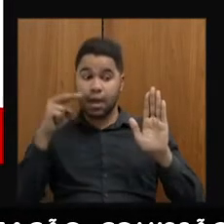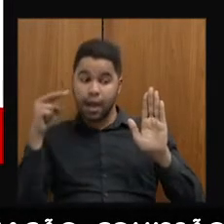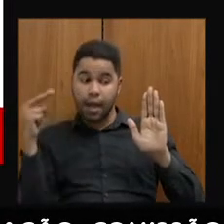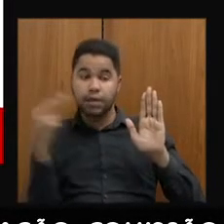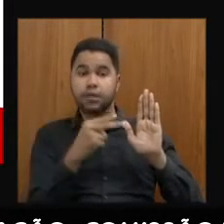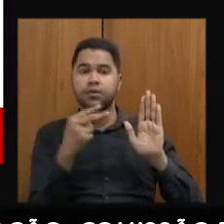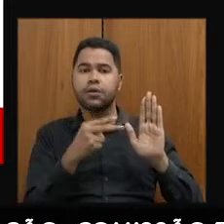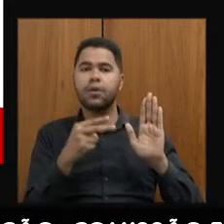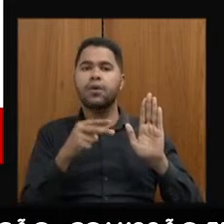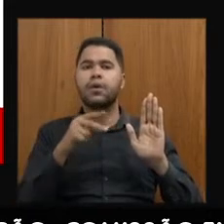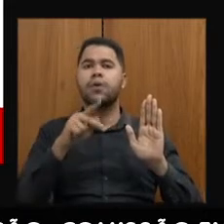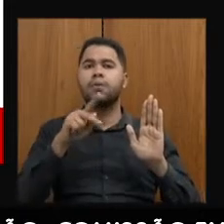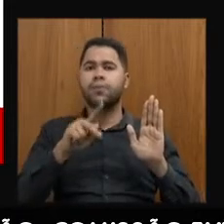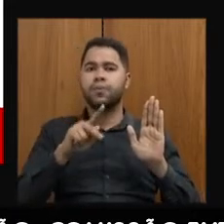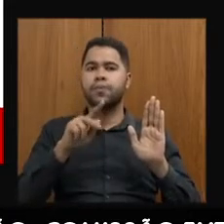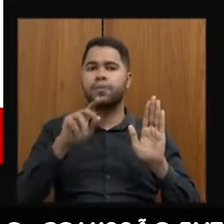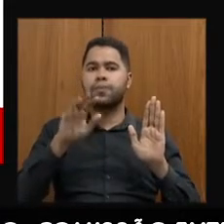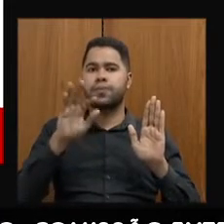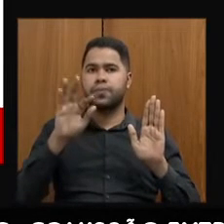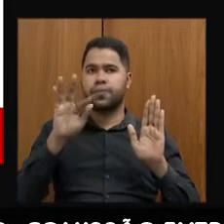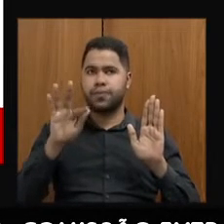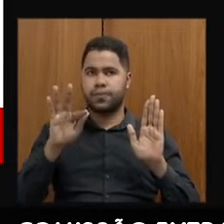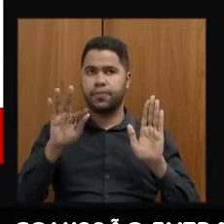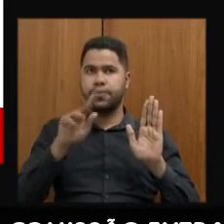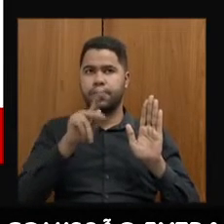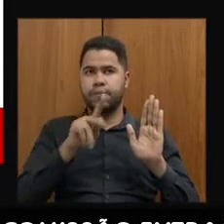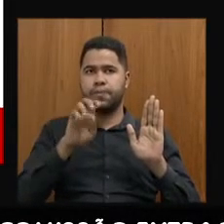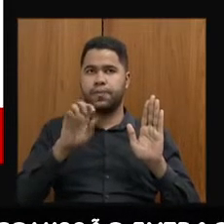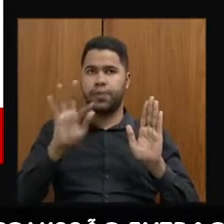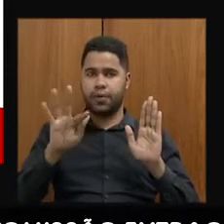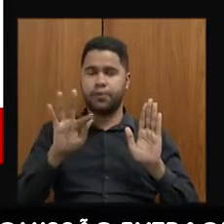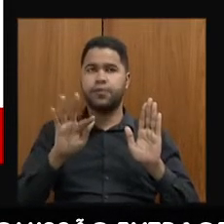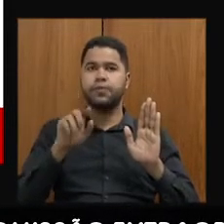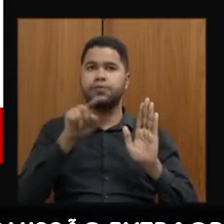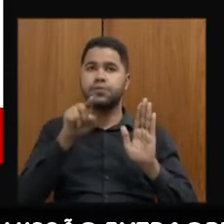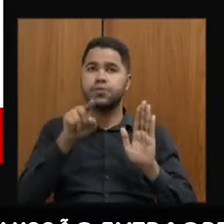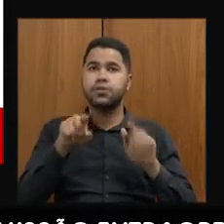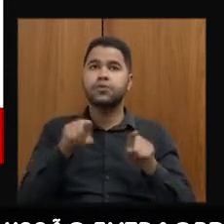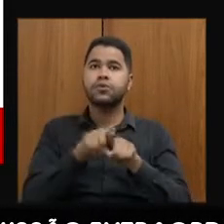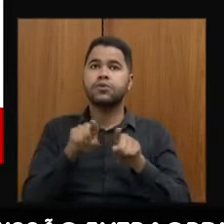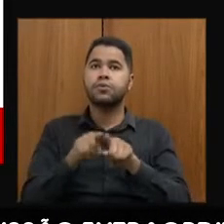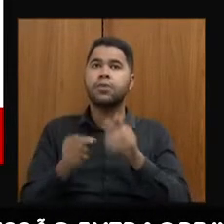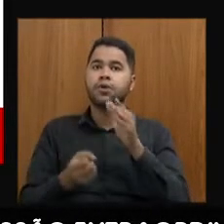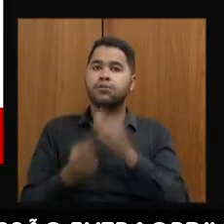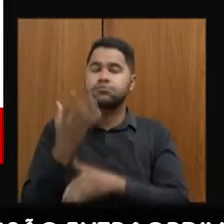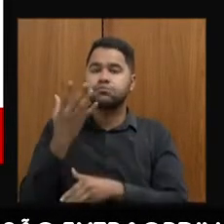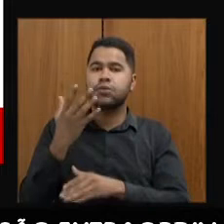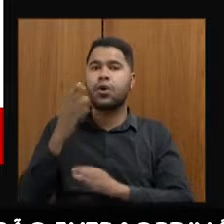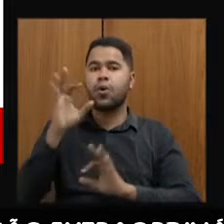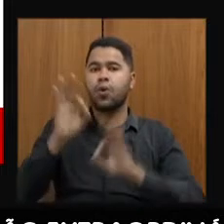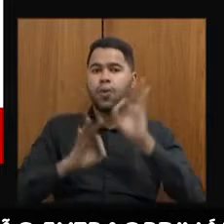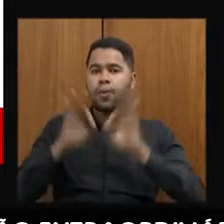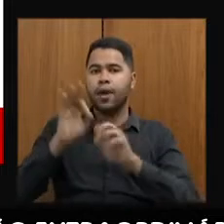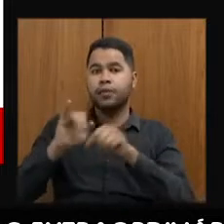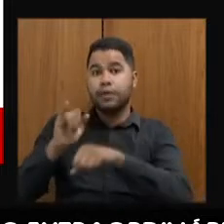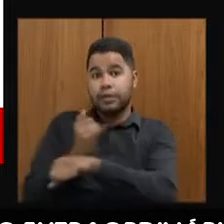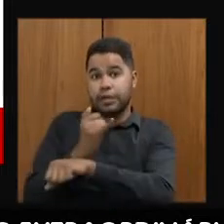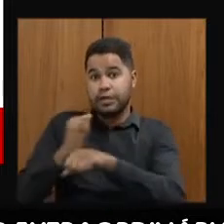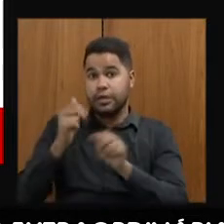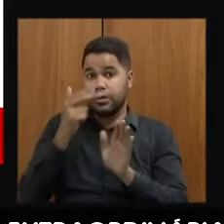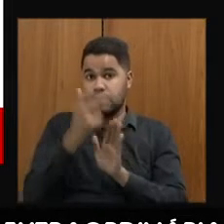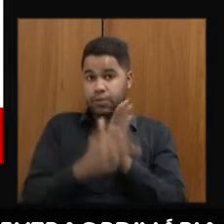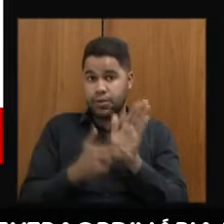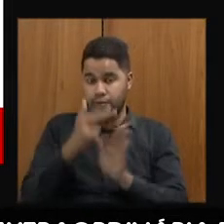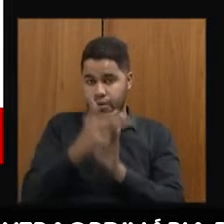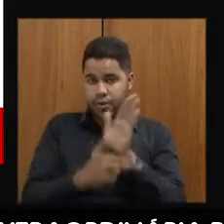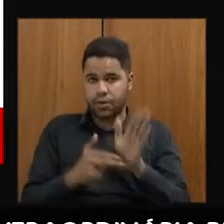do pés né agora aqui Deputado sua foi um dos idealizadores essa ideia o plano estratégico Ferroviário